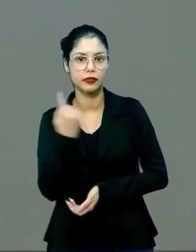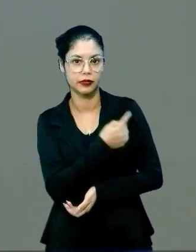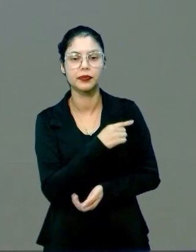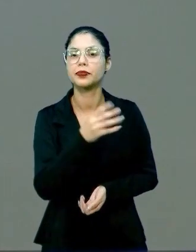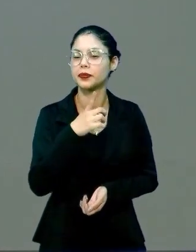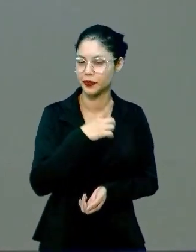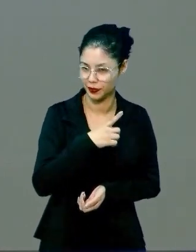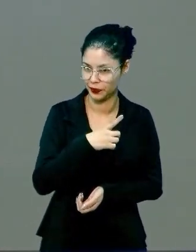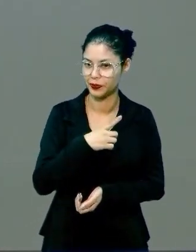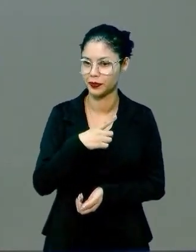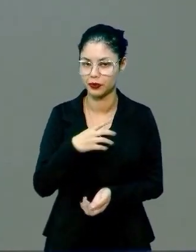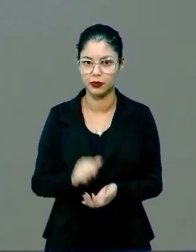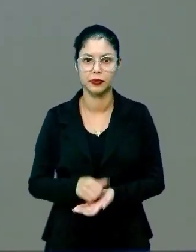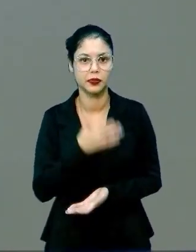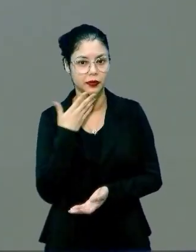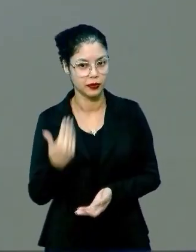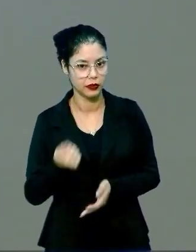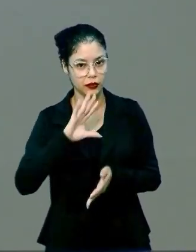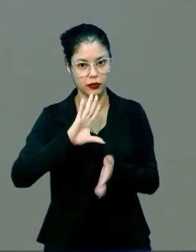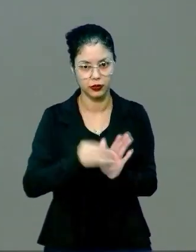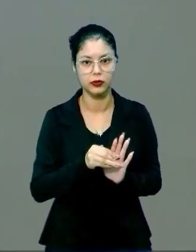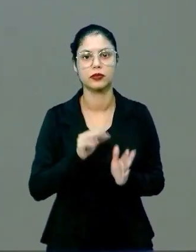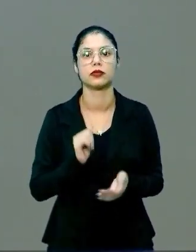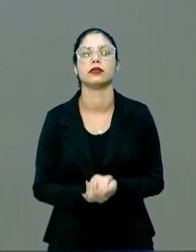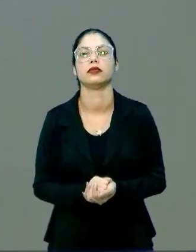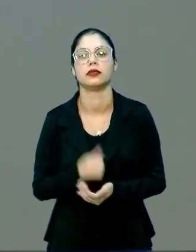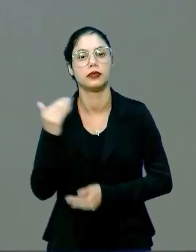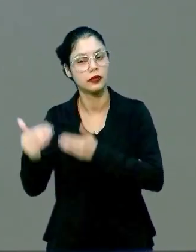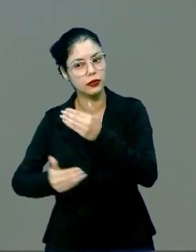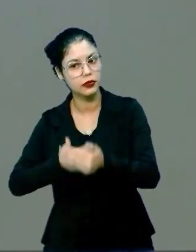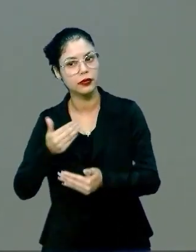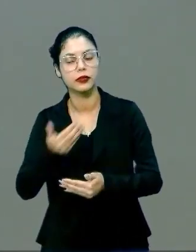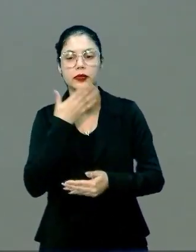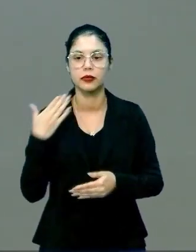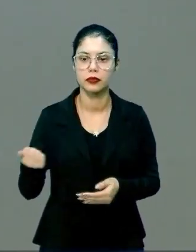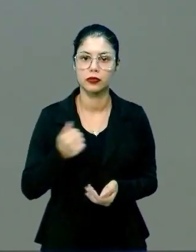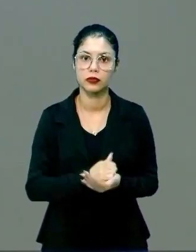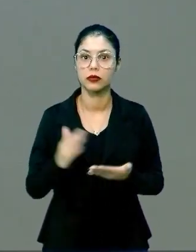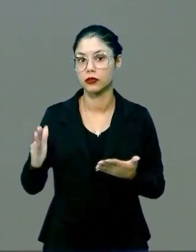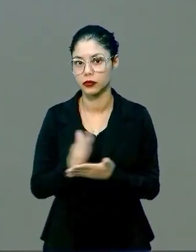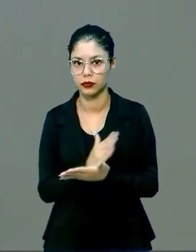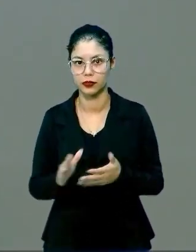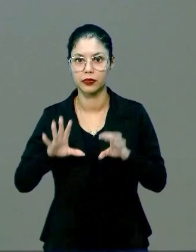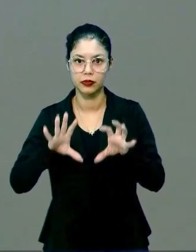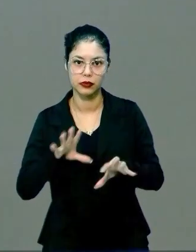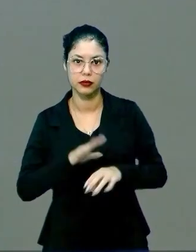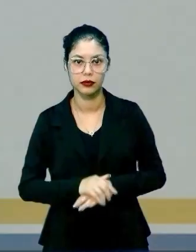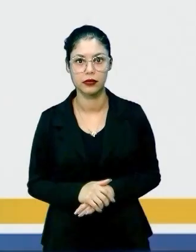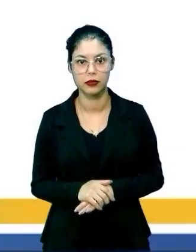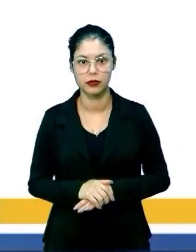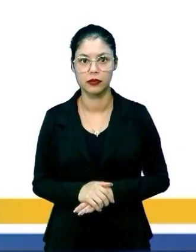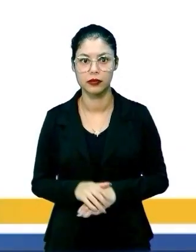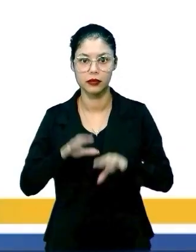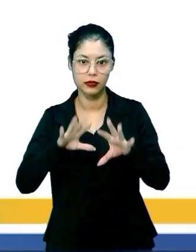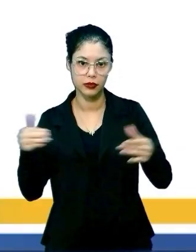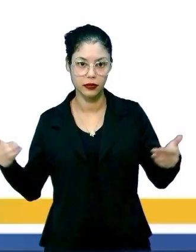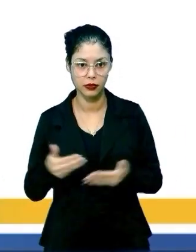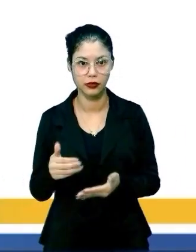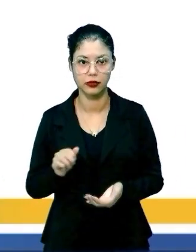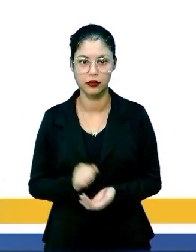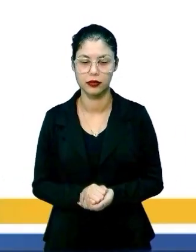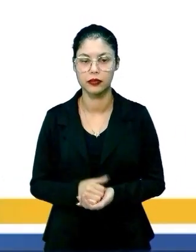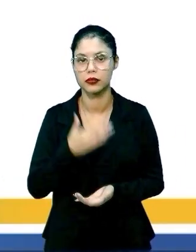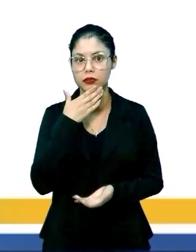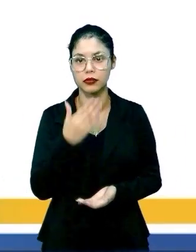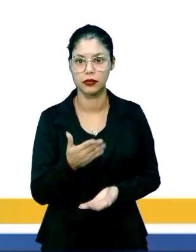nós tenhamos uma melhor aplicação, um melhor investimento ou algo do tipo. Nesse momento agora,